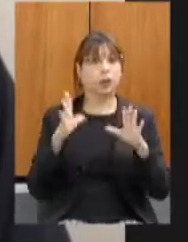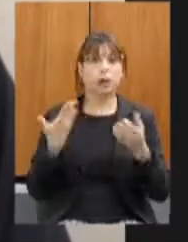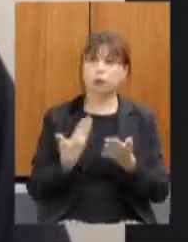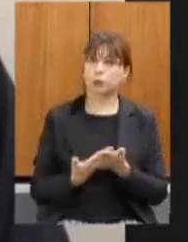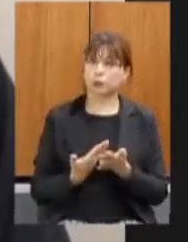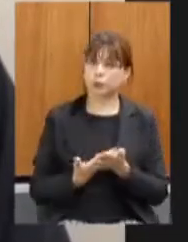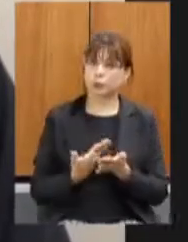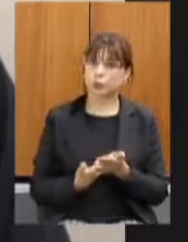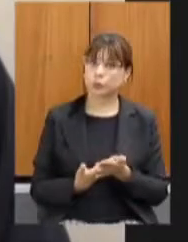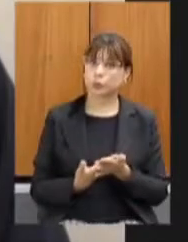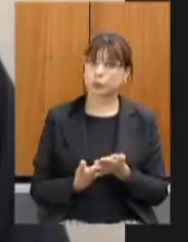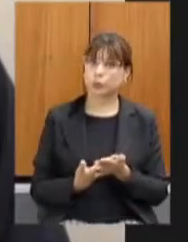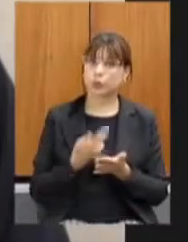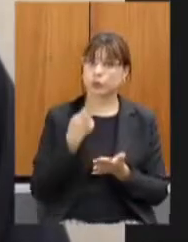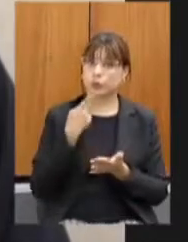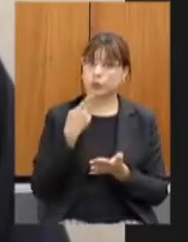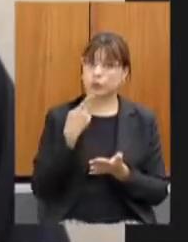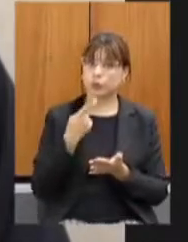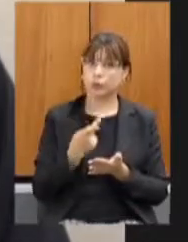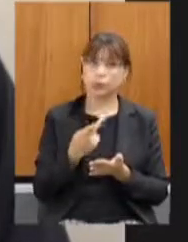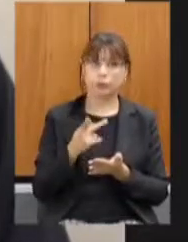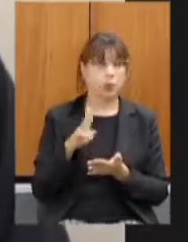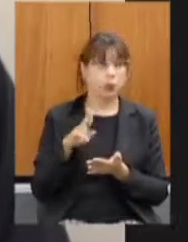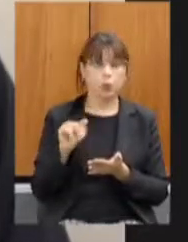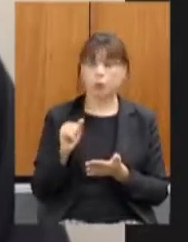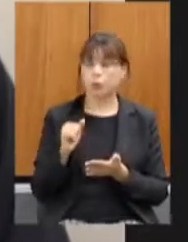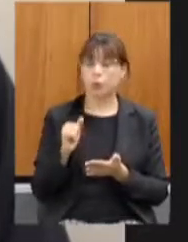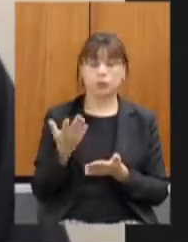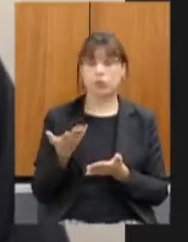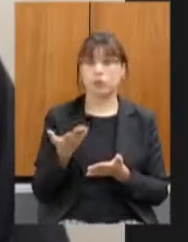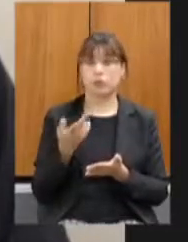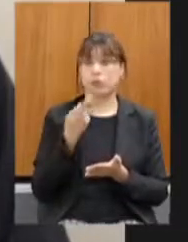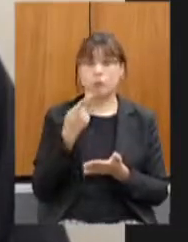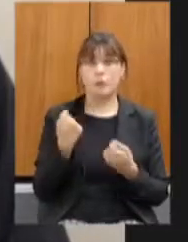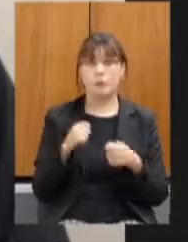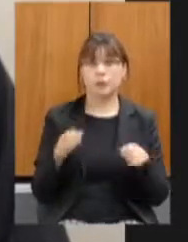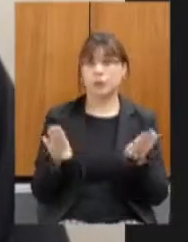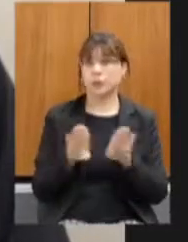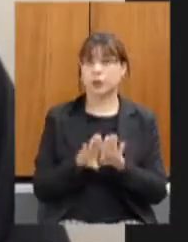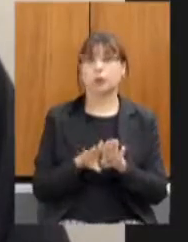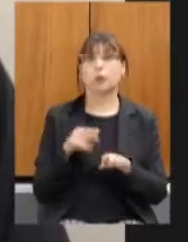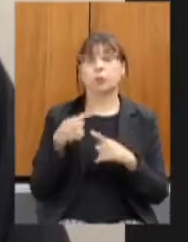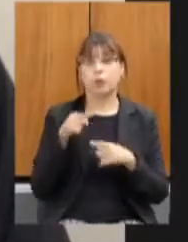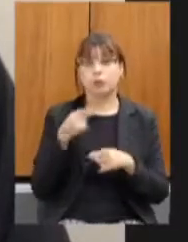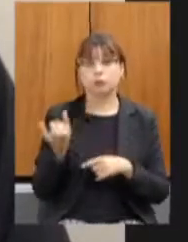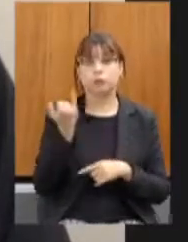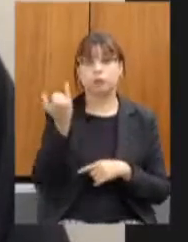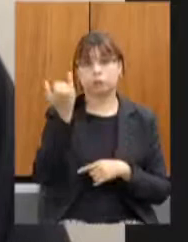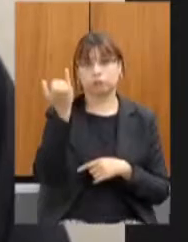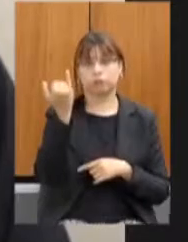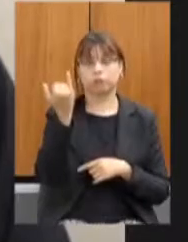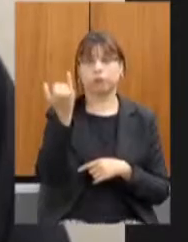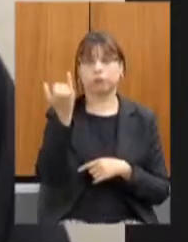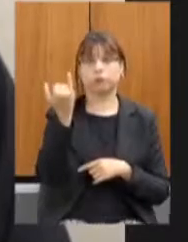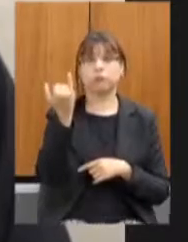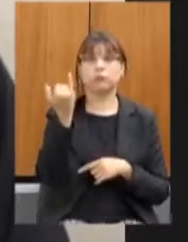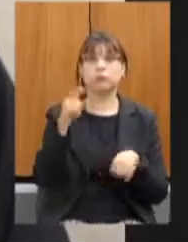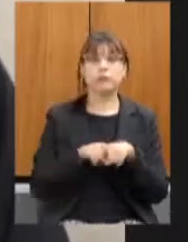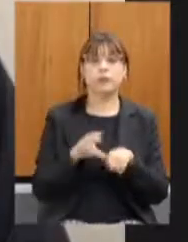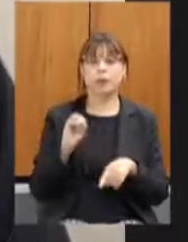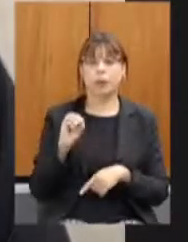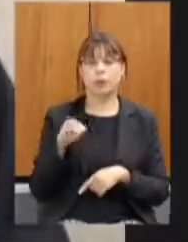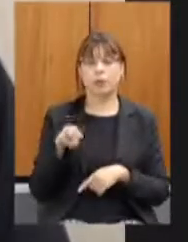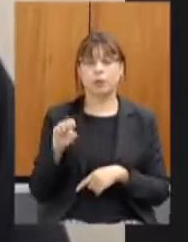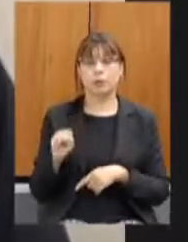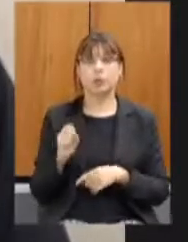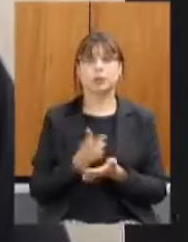escola não tem recomendou que a escola se fosse fechados e que ela é prioridade sim a questões da sociedade bem como ao MS